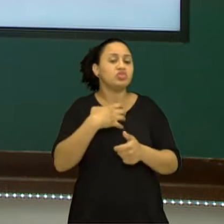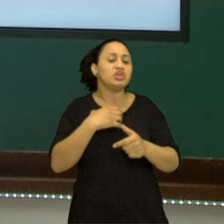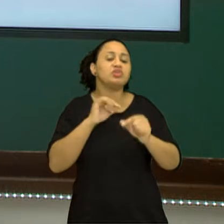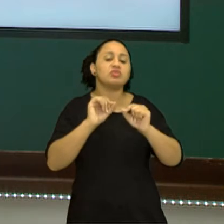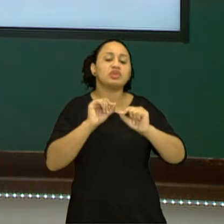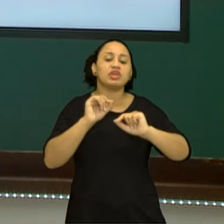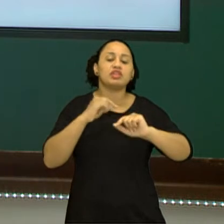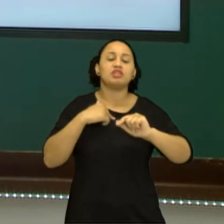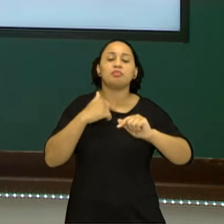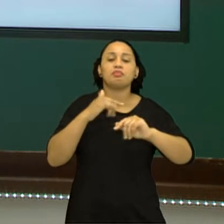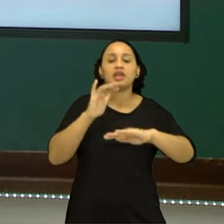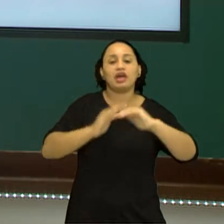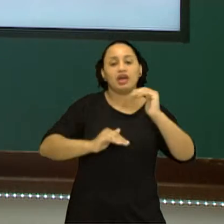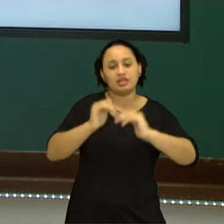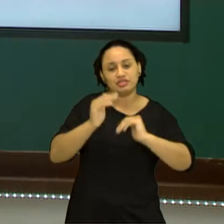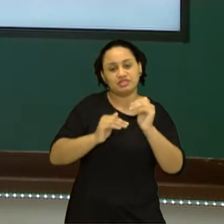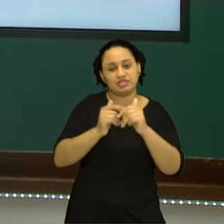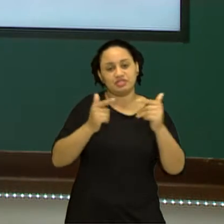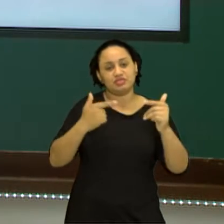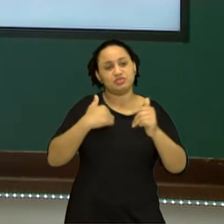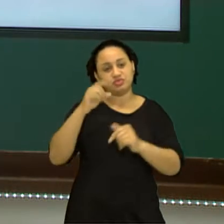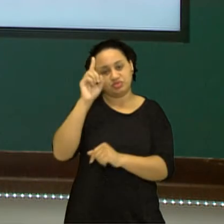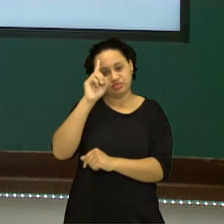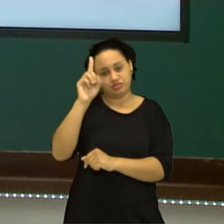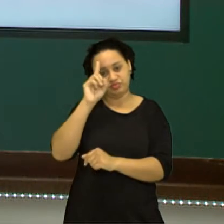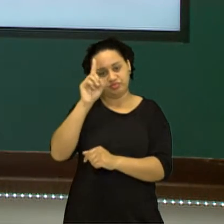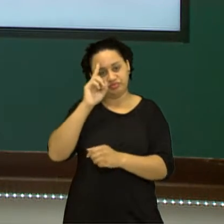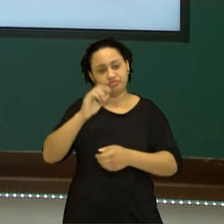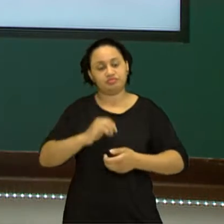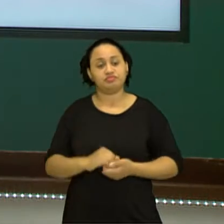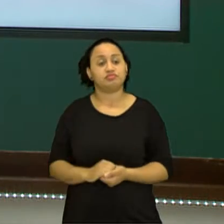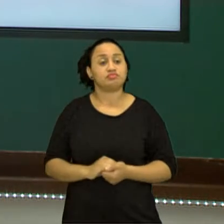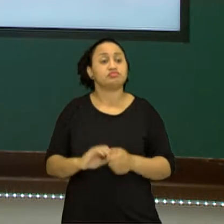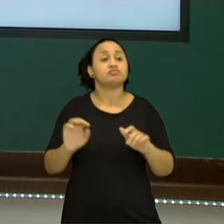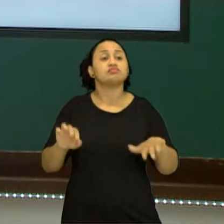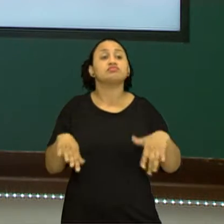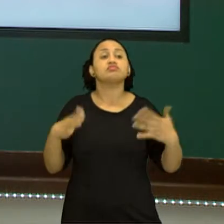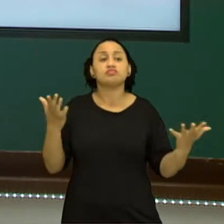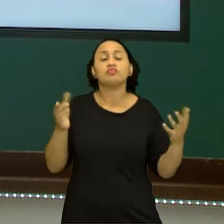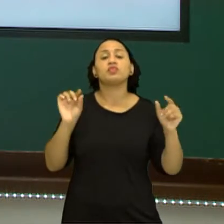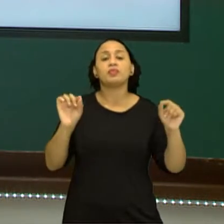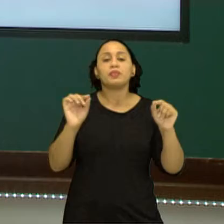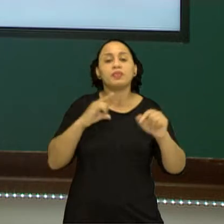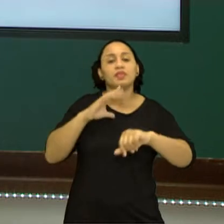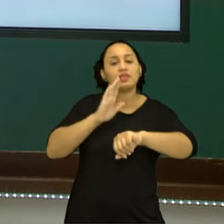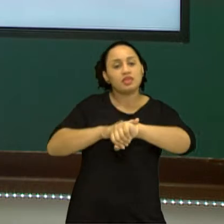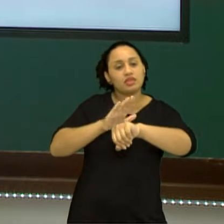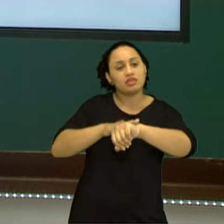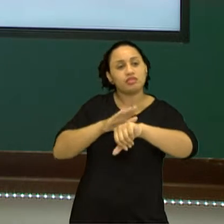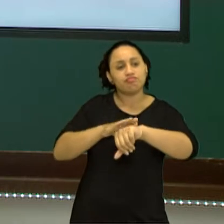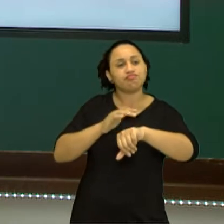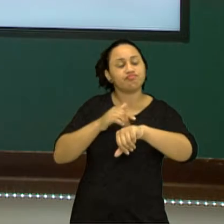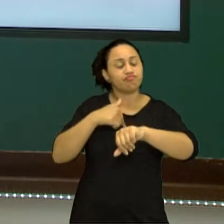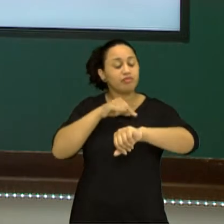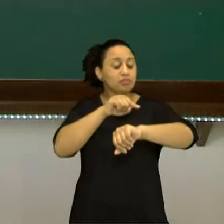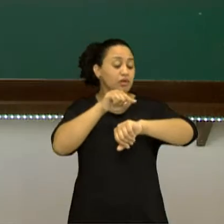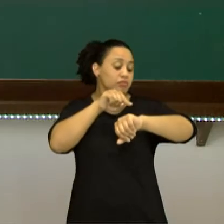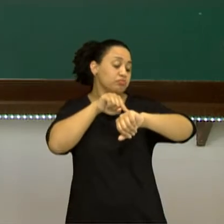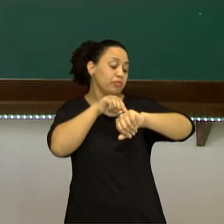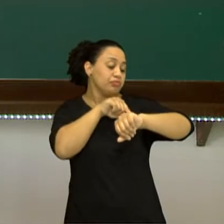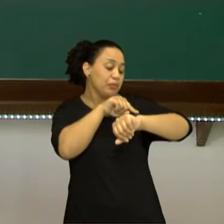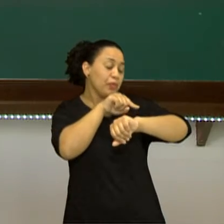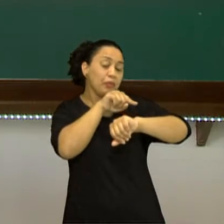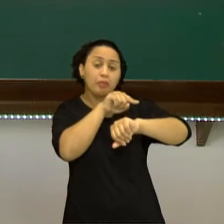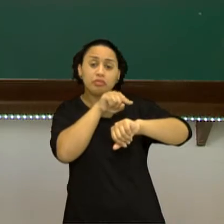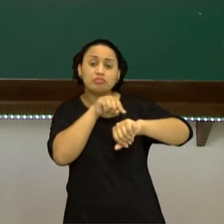tarefas no dia a dia. Tranquilo? Então aqui, pessoal, contar o tempo é uma das maiores preocupações da